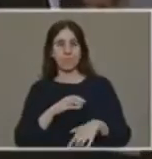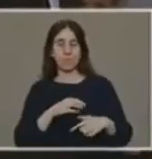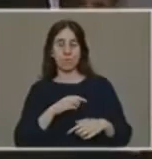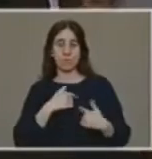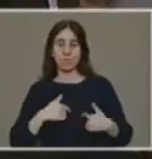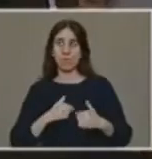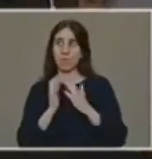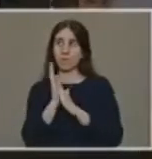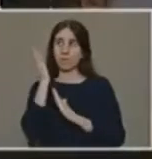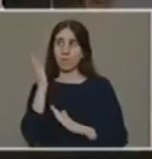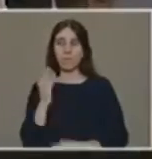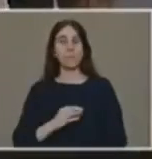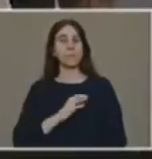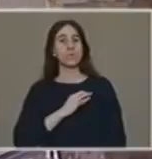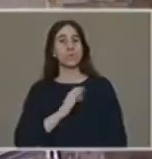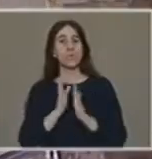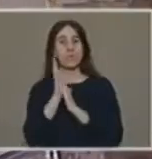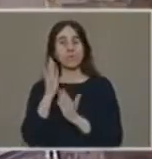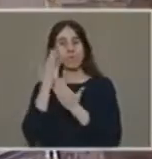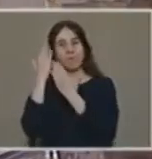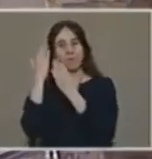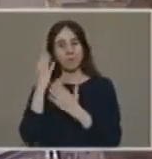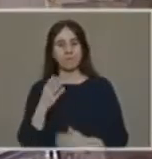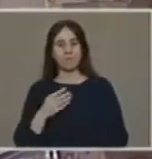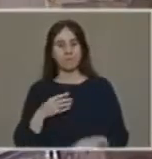Amém. Demos graças ao Senhor nosso Deus.